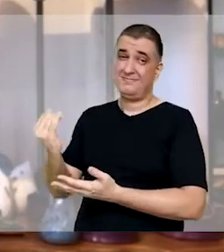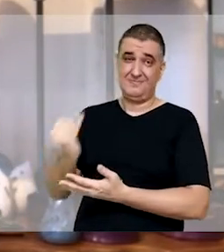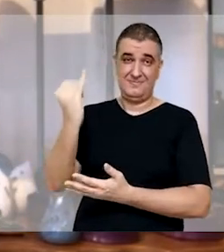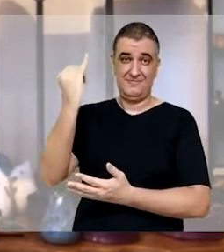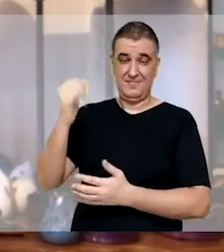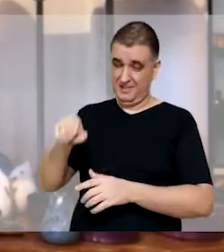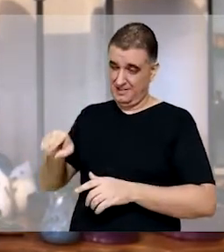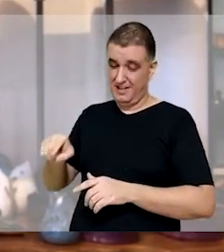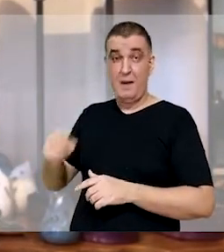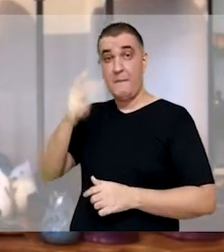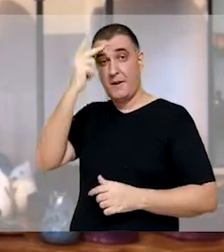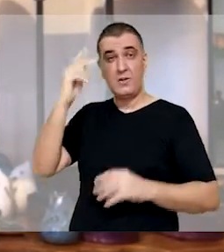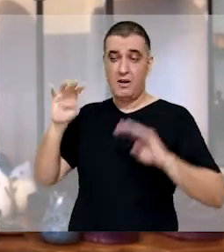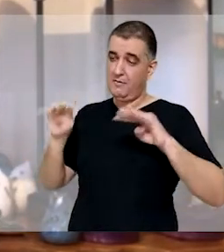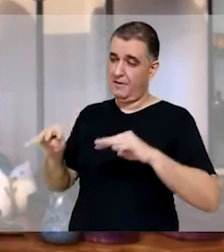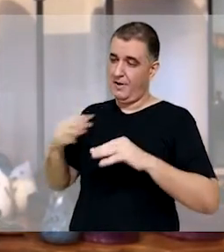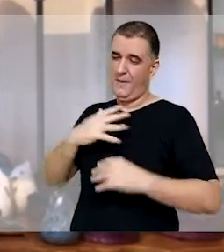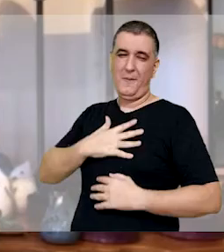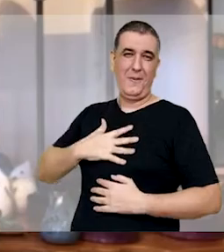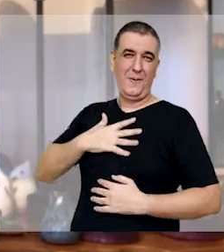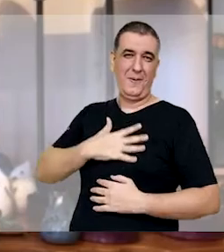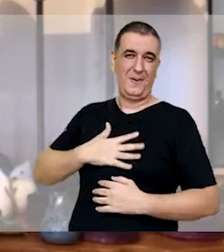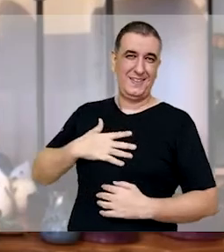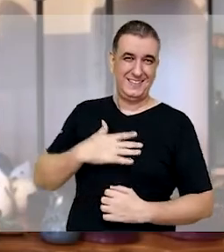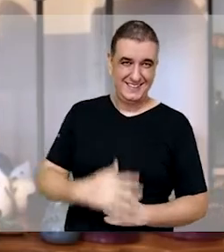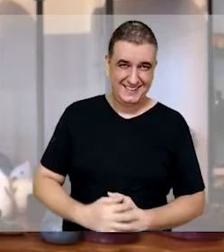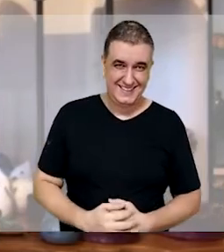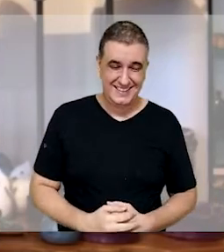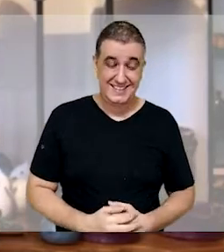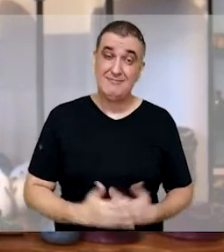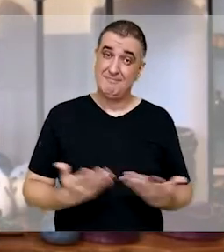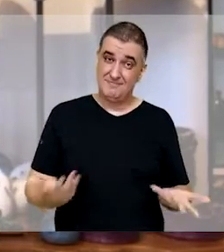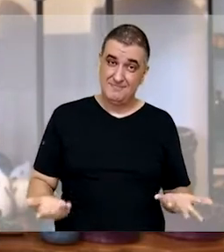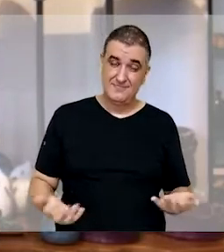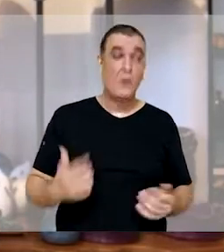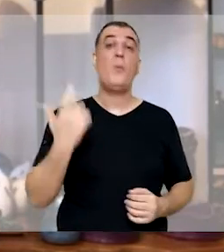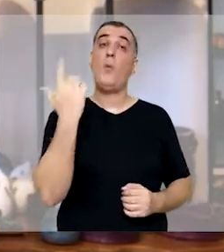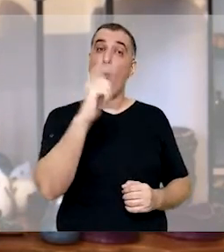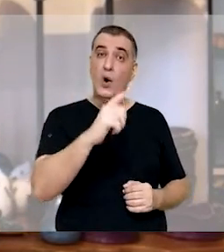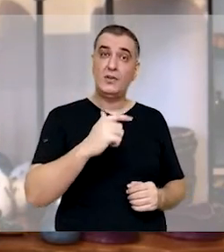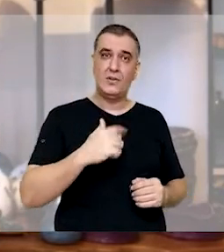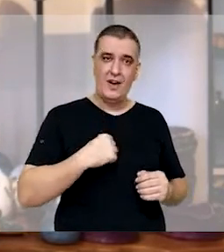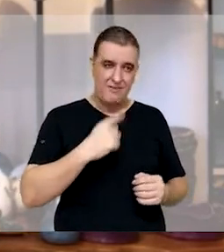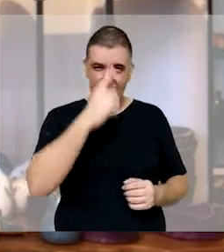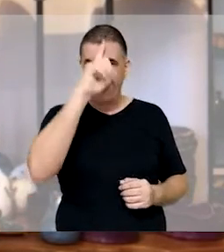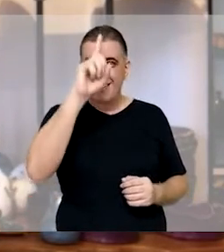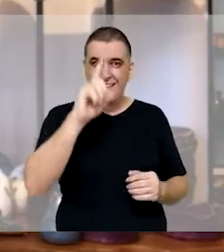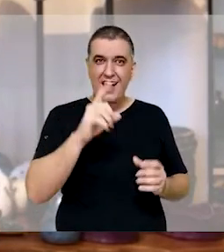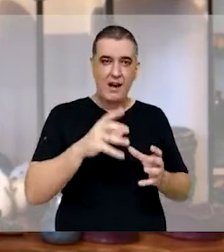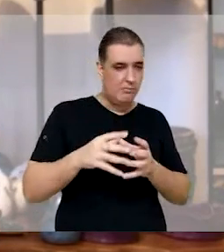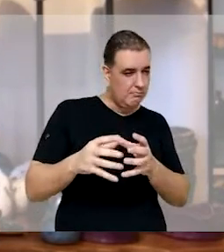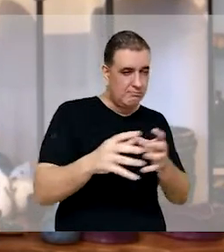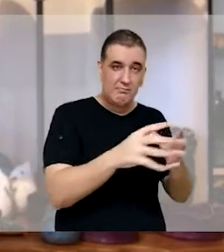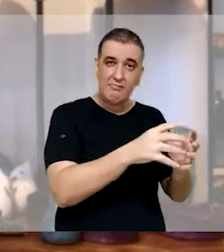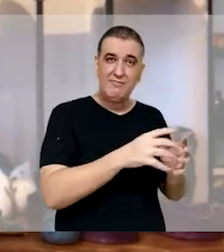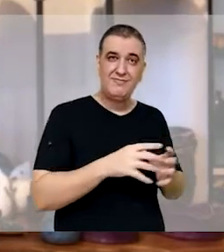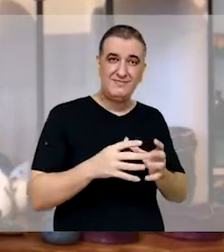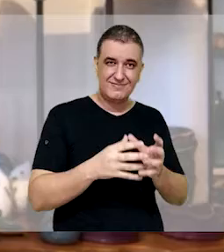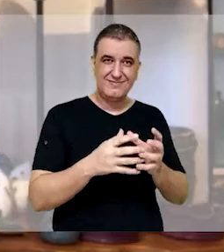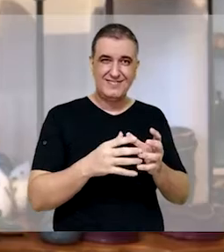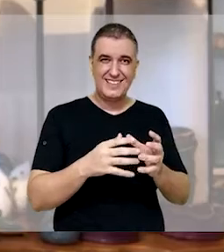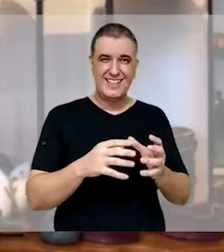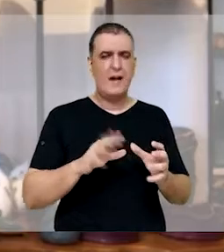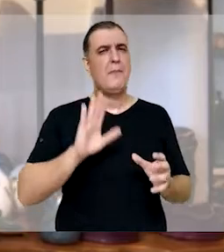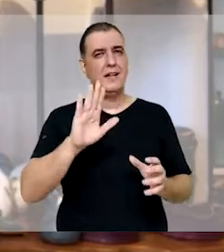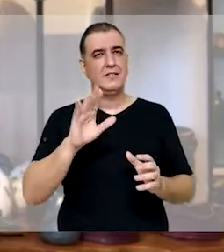é uma questão da Sputnik. Aí tem outro conceito que é o Filhos de Ondina, que eu criei uma história. Por que eu tô falando isso? Cada coleção